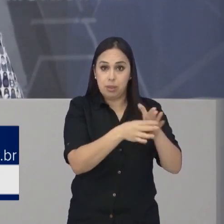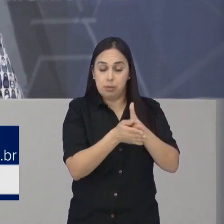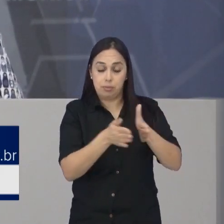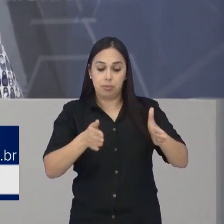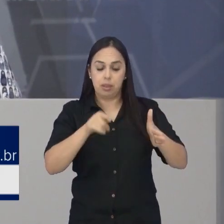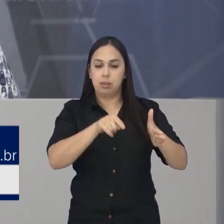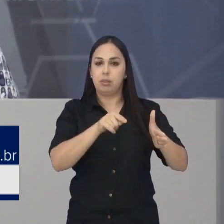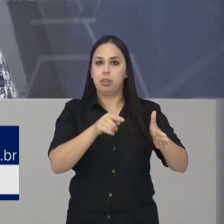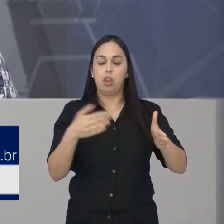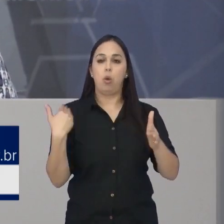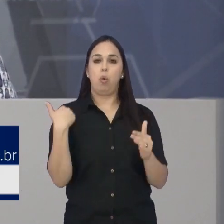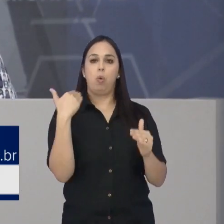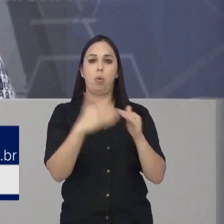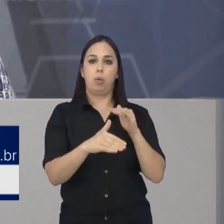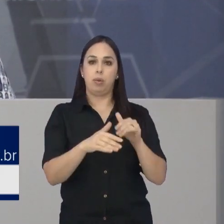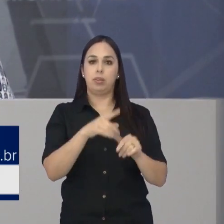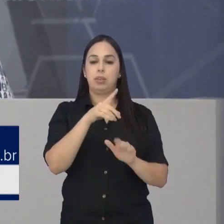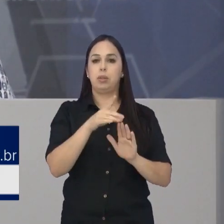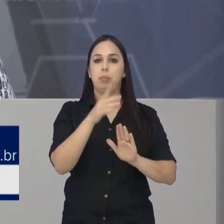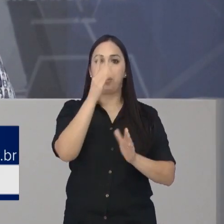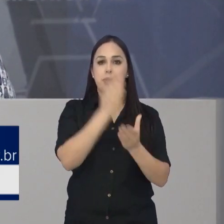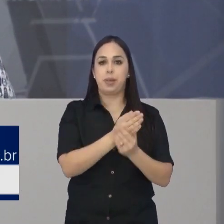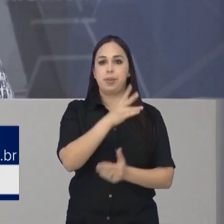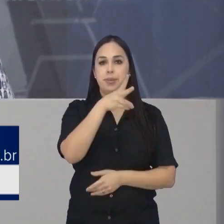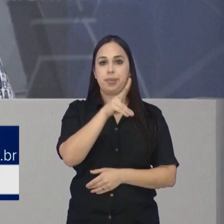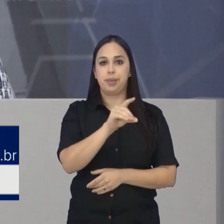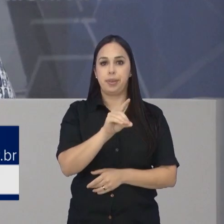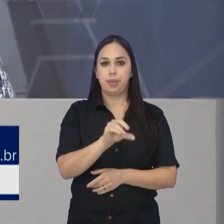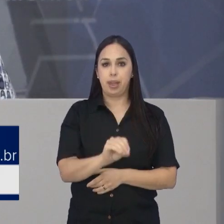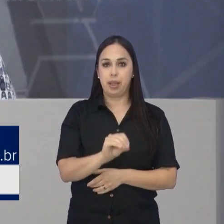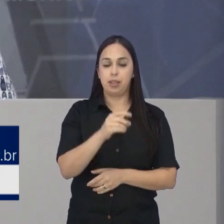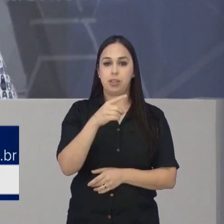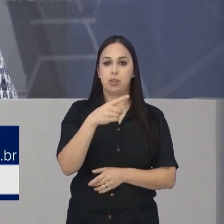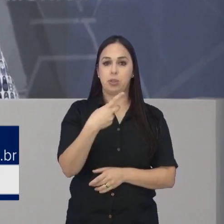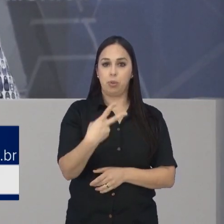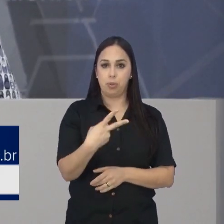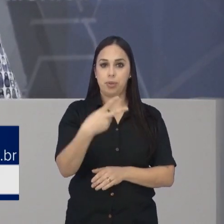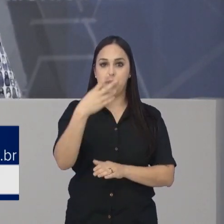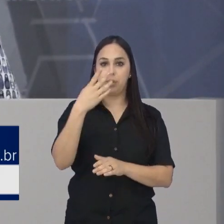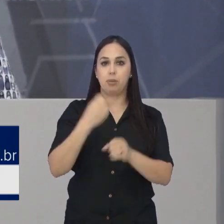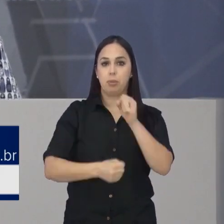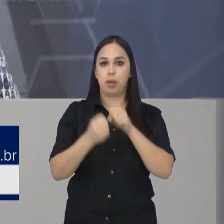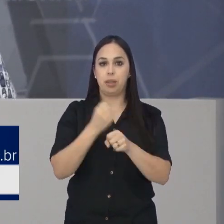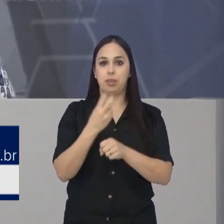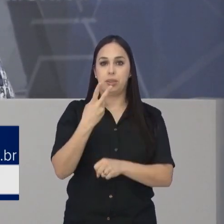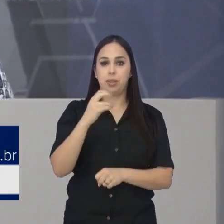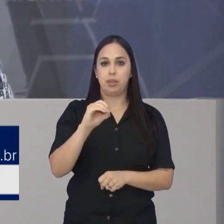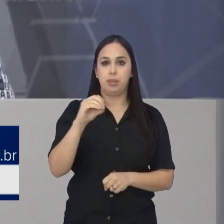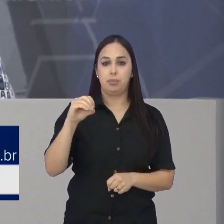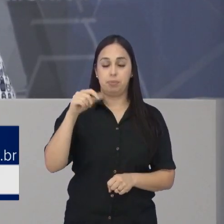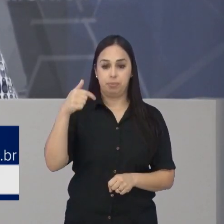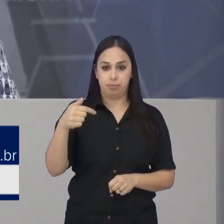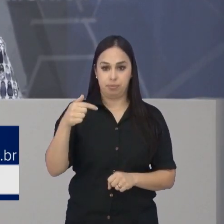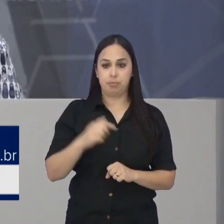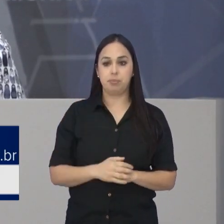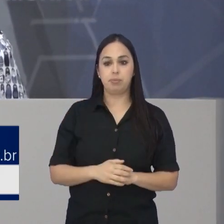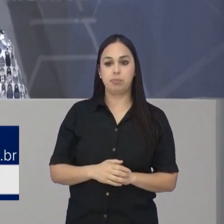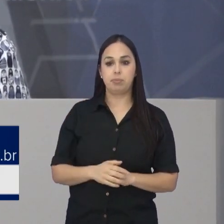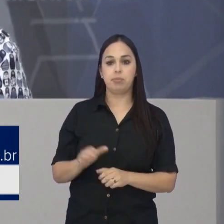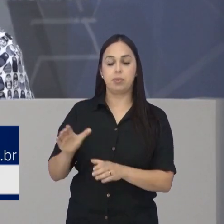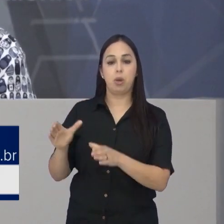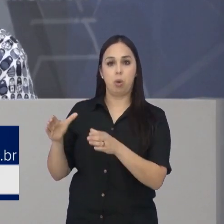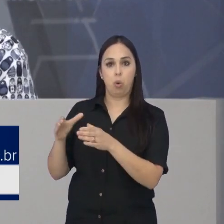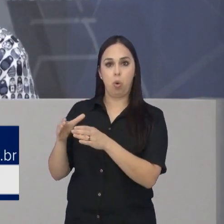do processo 1012 de 2007. Foi, inclusive, o conselheiro